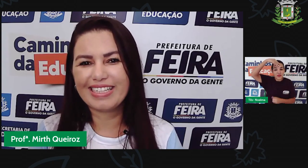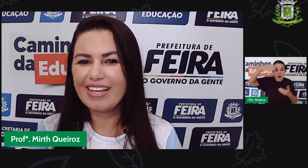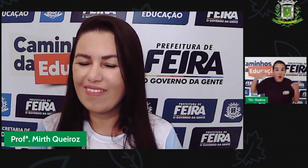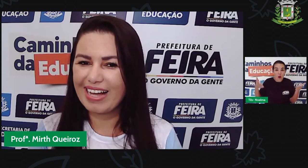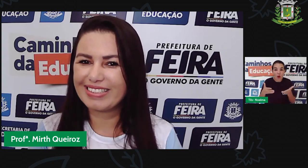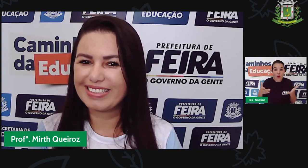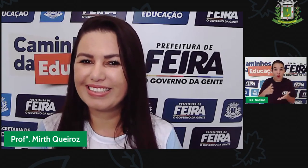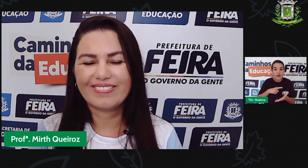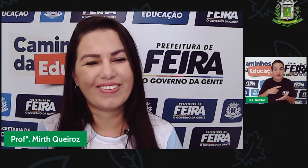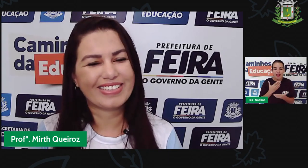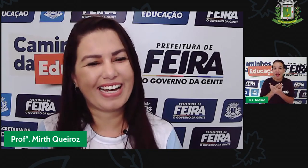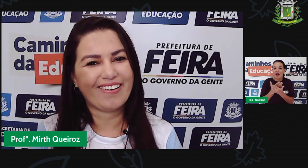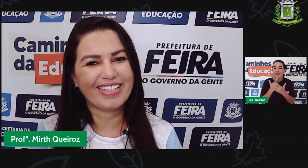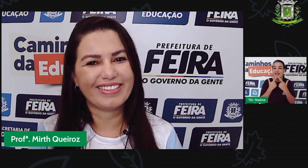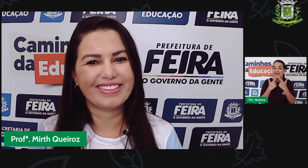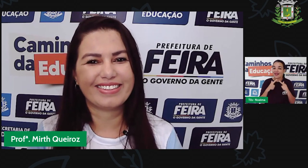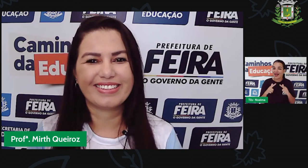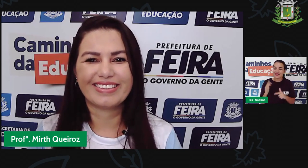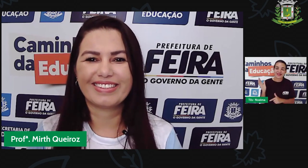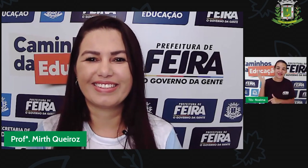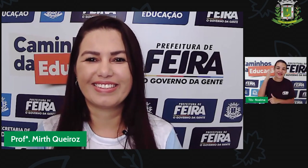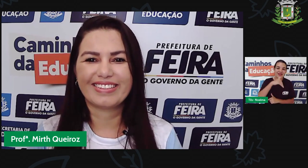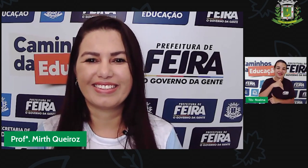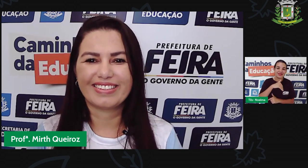aulas de linguagem. Vamos à aula?